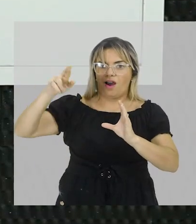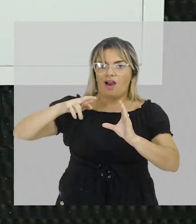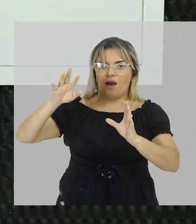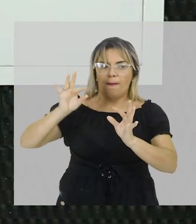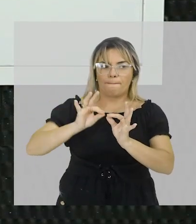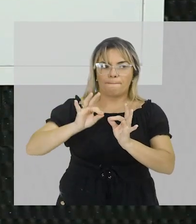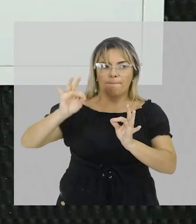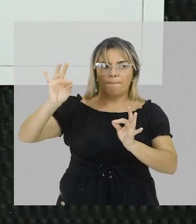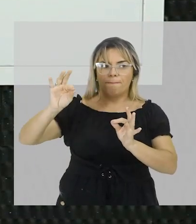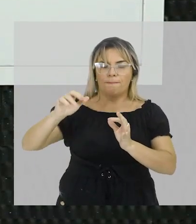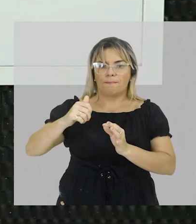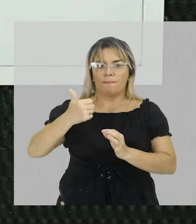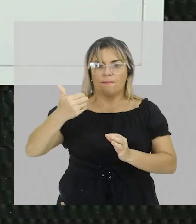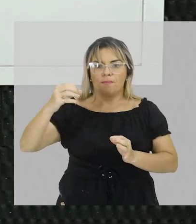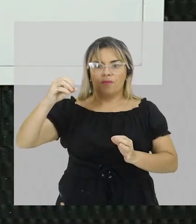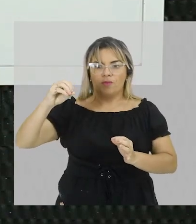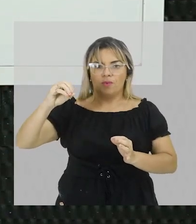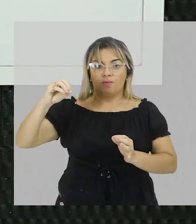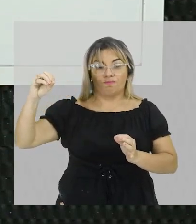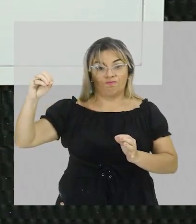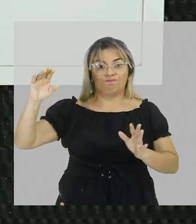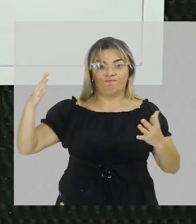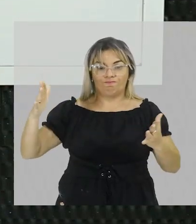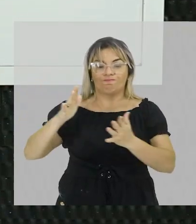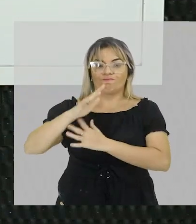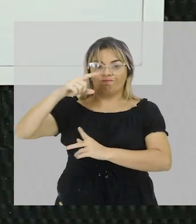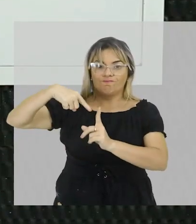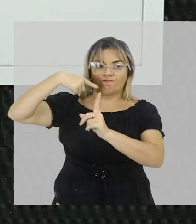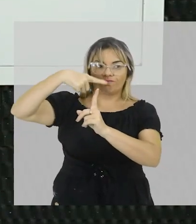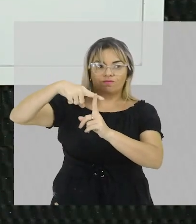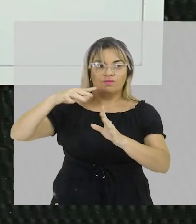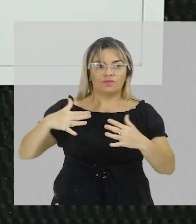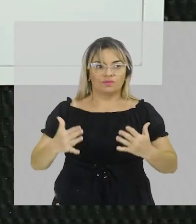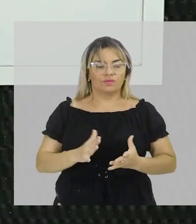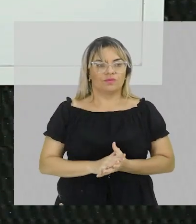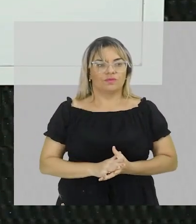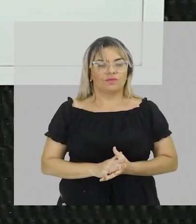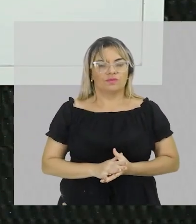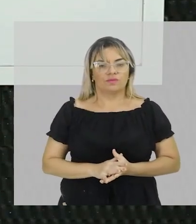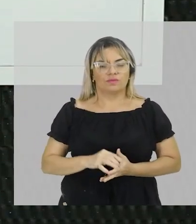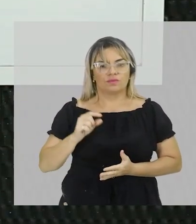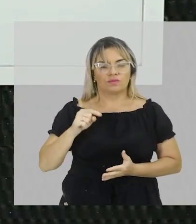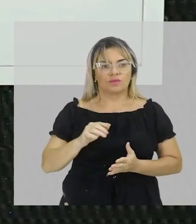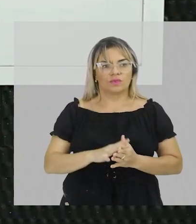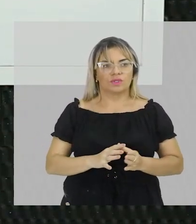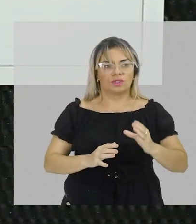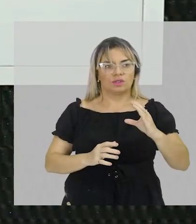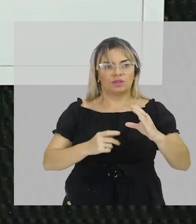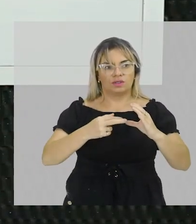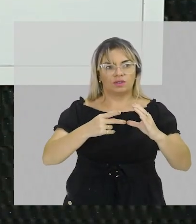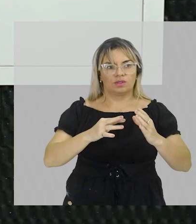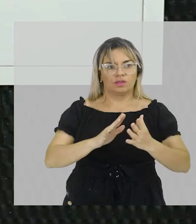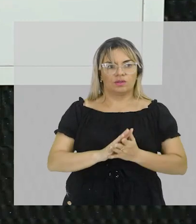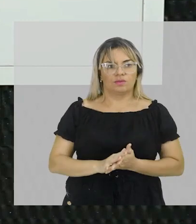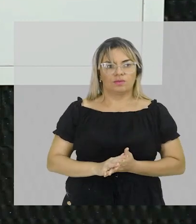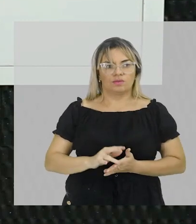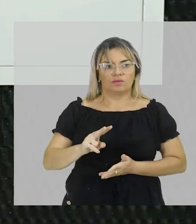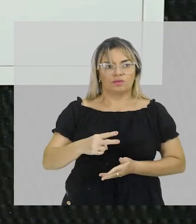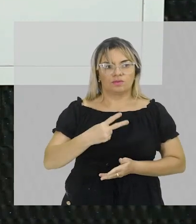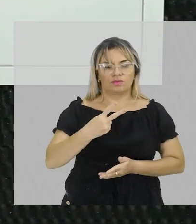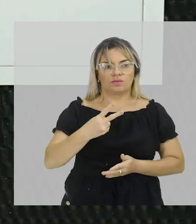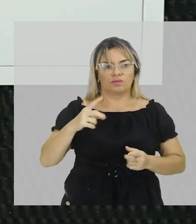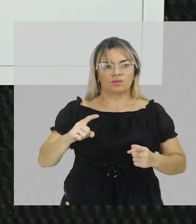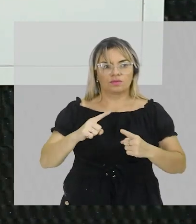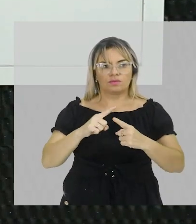100, porque a distância daqui para cá é 100. Então, vai ficar 2 vezes 3,